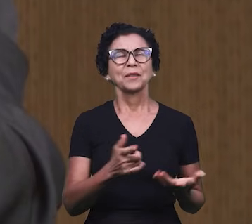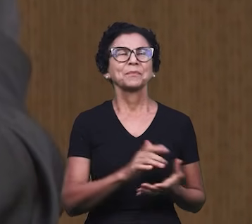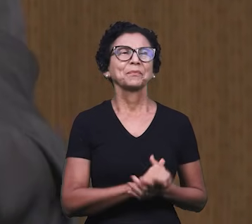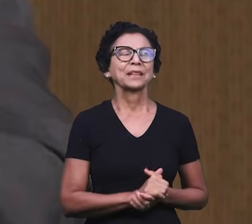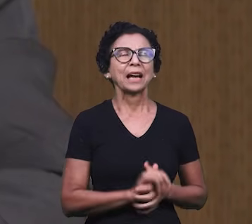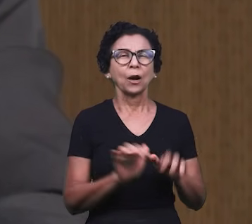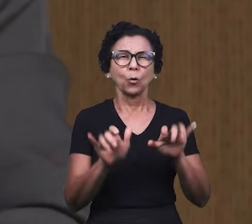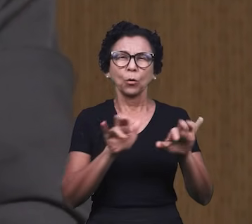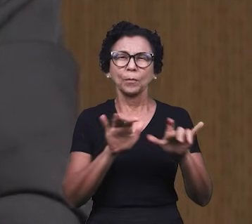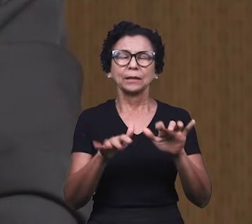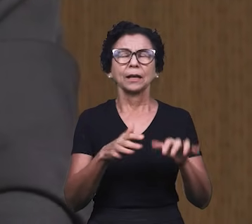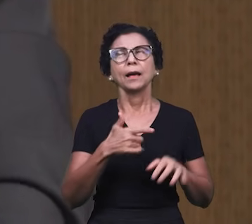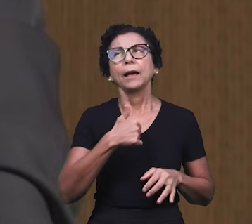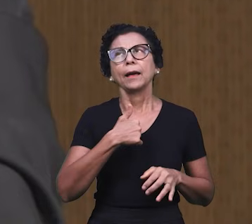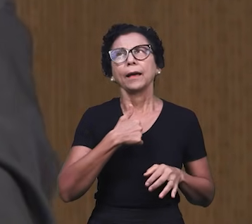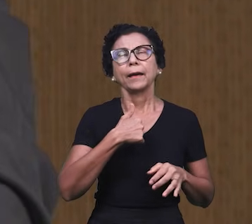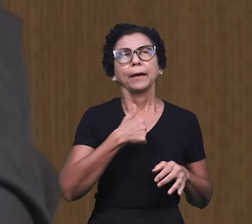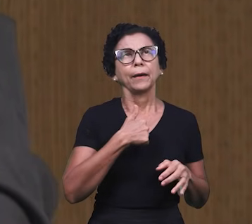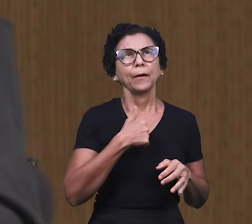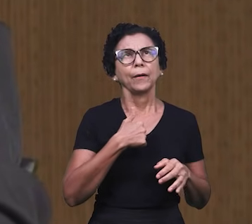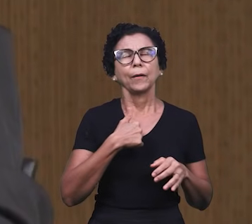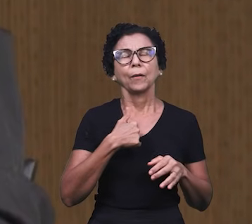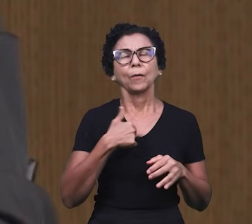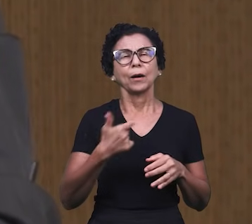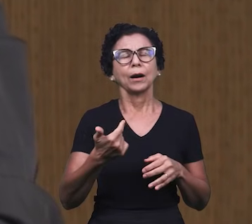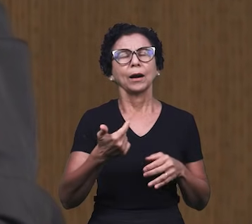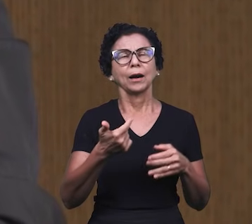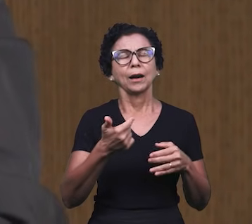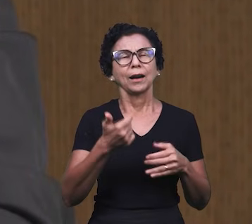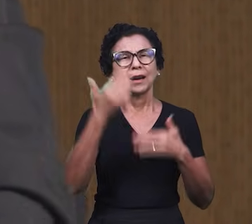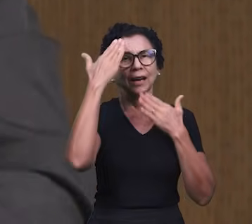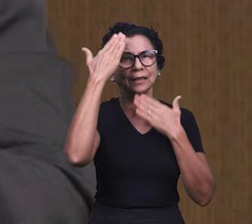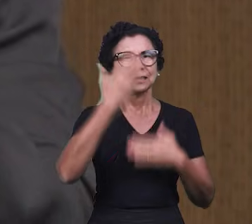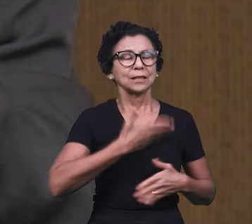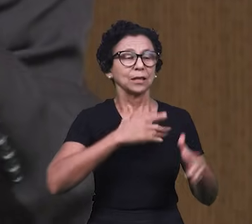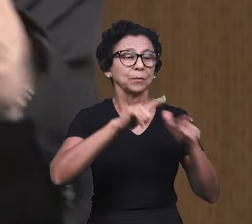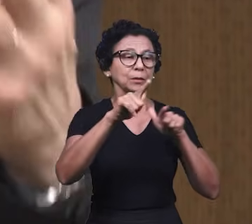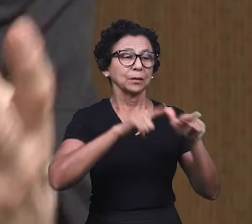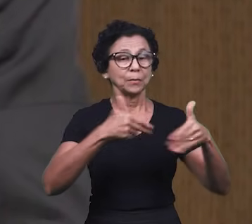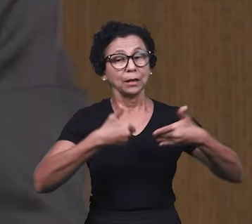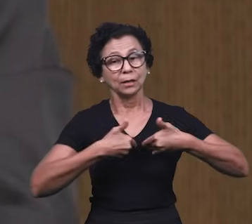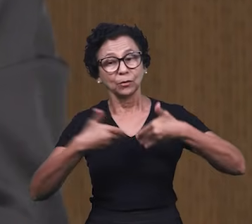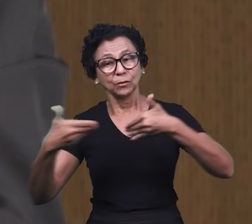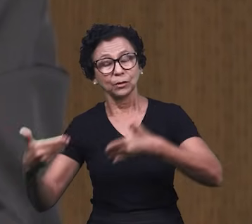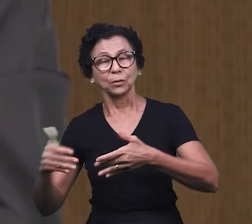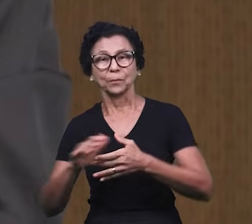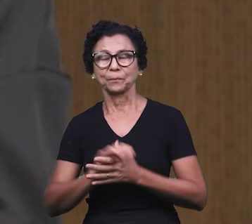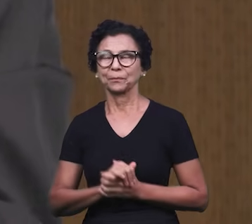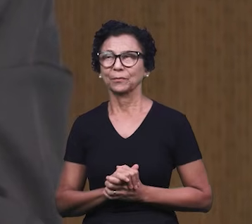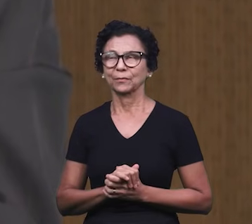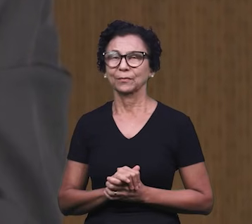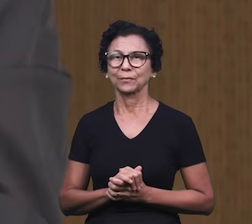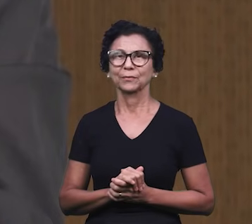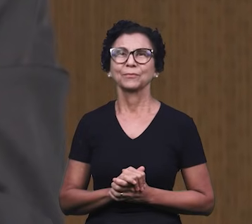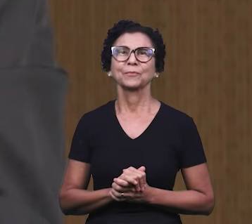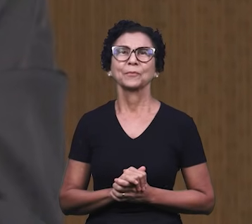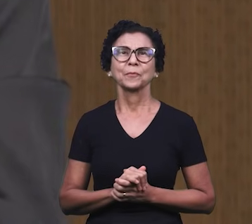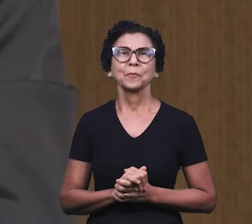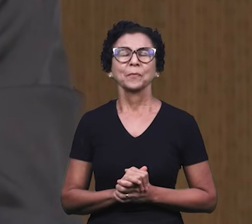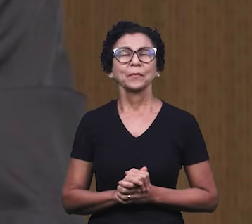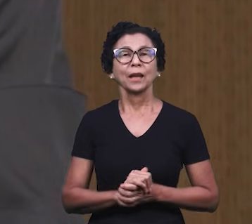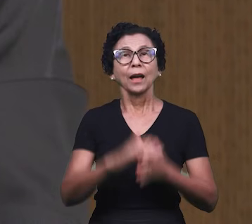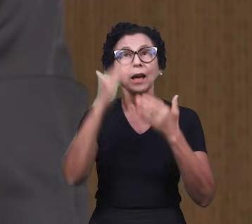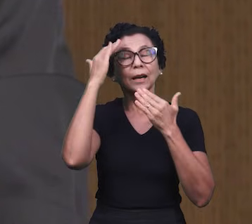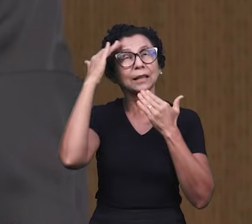vizinho que me convidou. Eu agradeço ao meu colega de trabalho que me convidou. Essa coisa maravilhosa, a gente não viu nenhuma pessoa